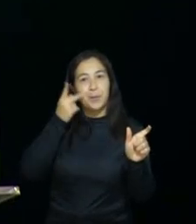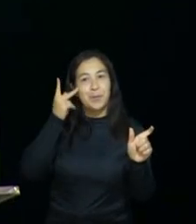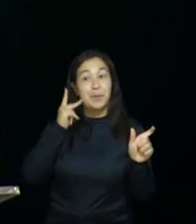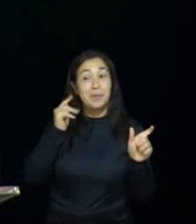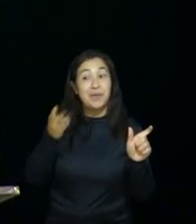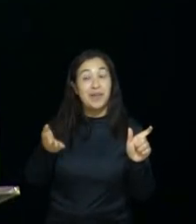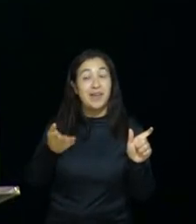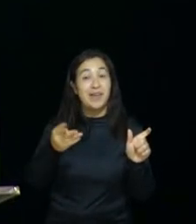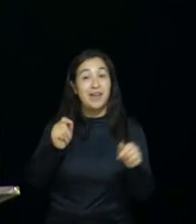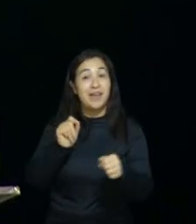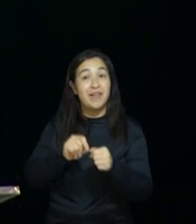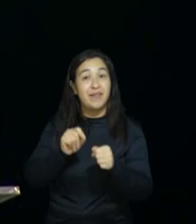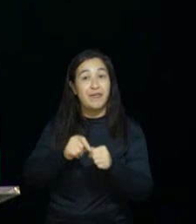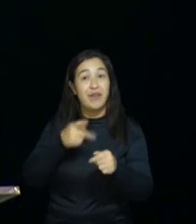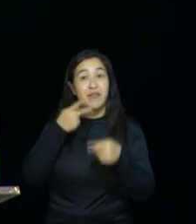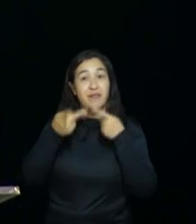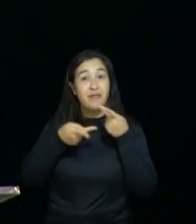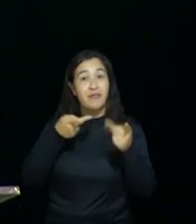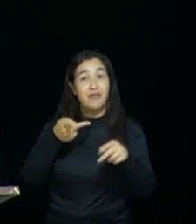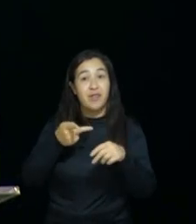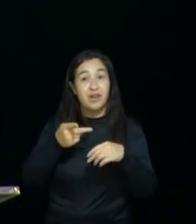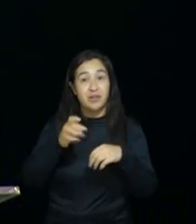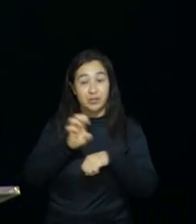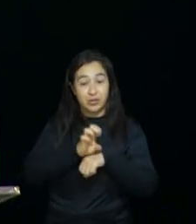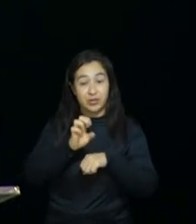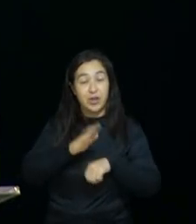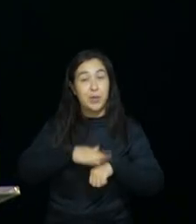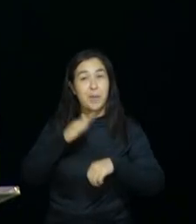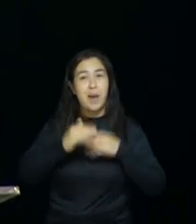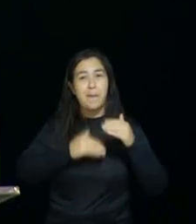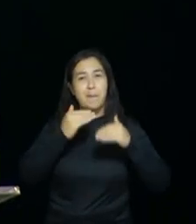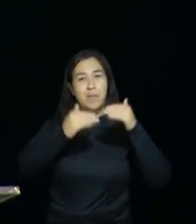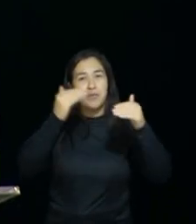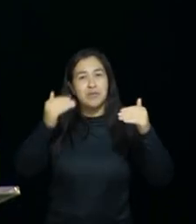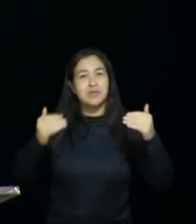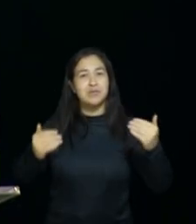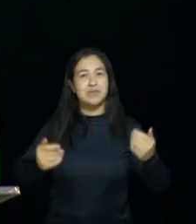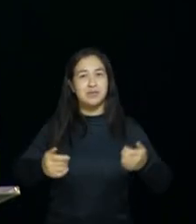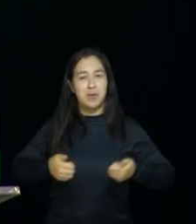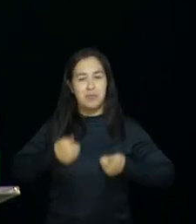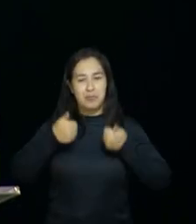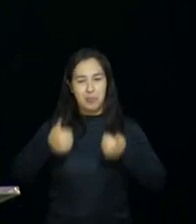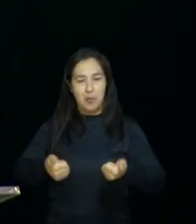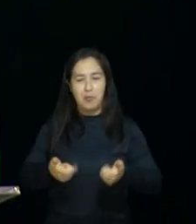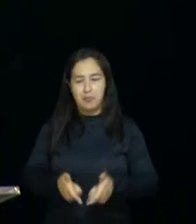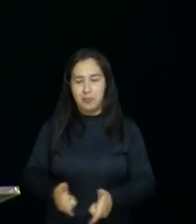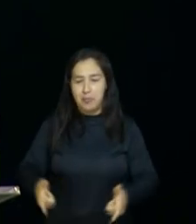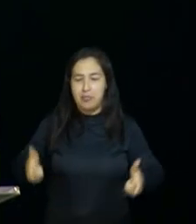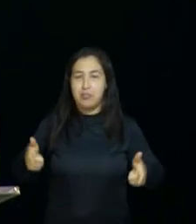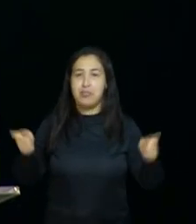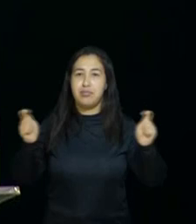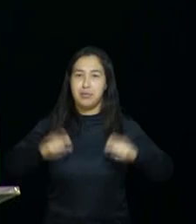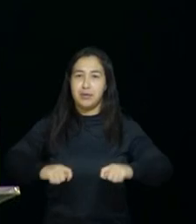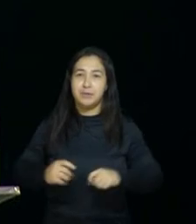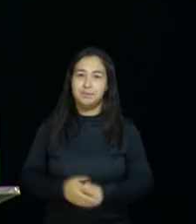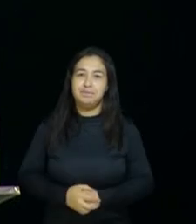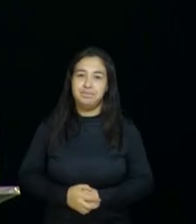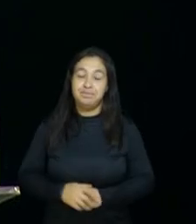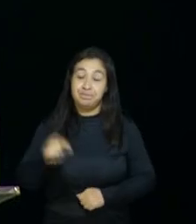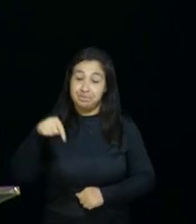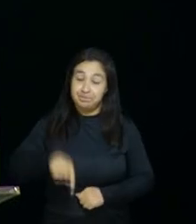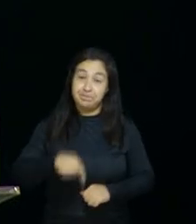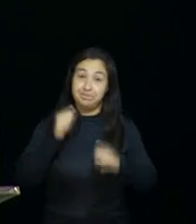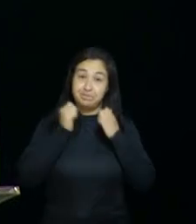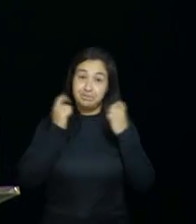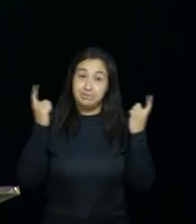né? O estado mais progressista, mais desenvolvido. Então, nós estamos na Assembleia